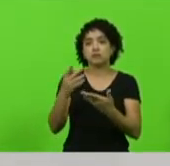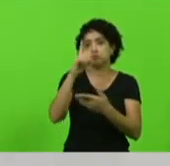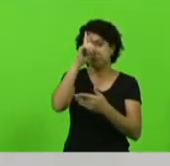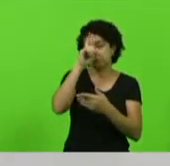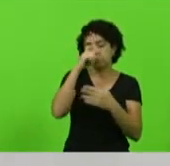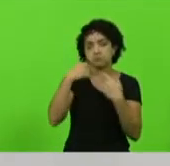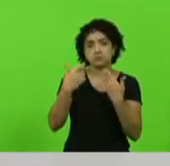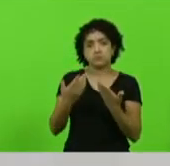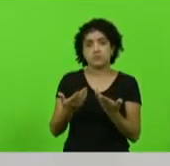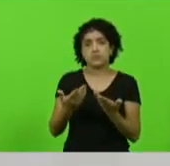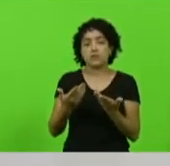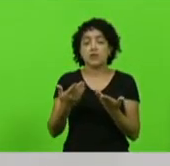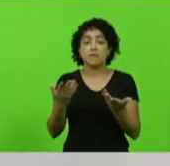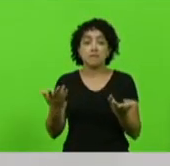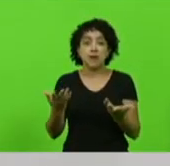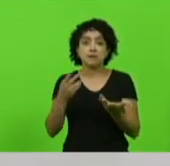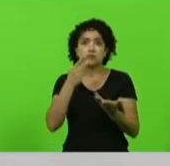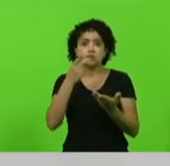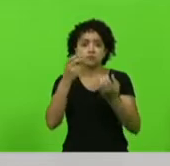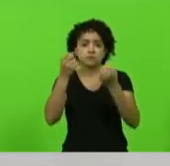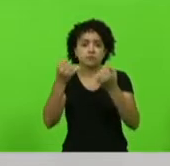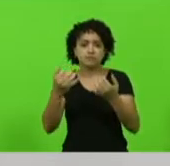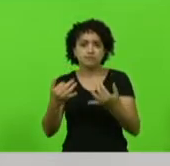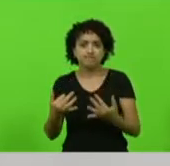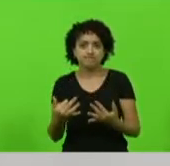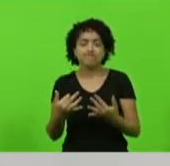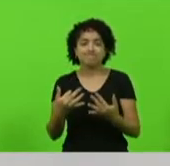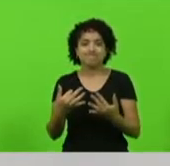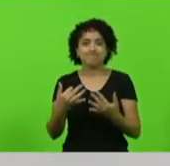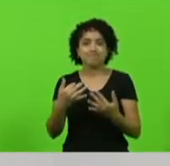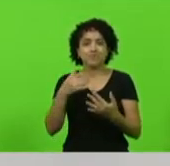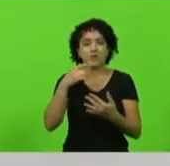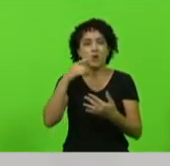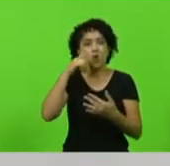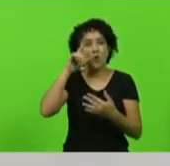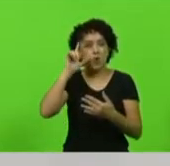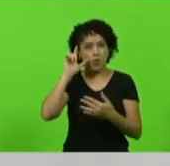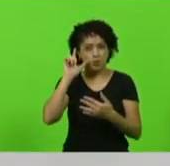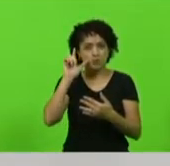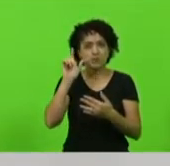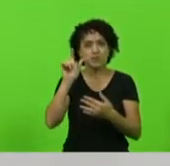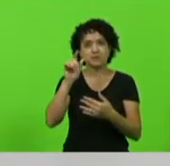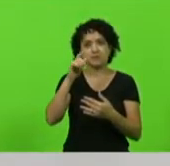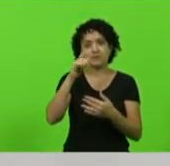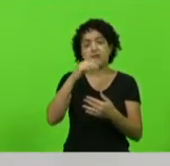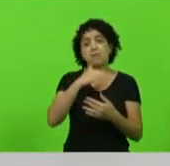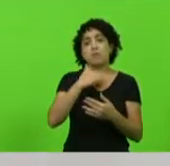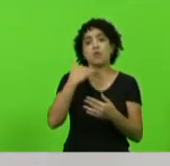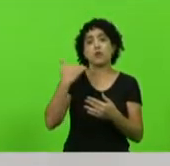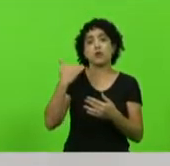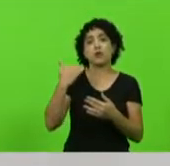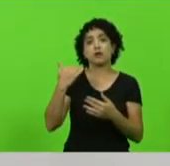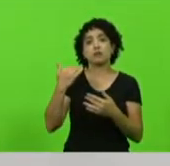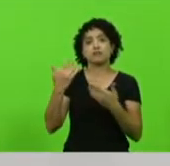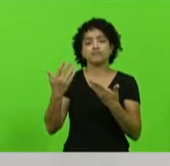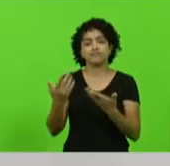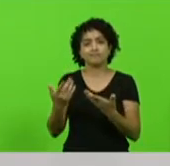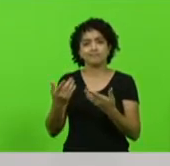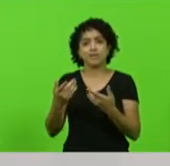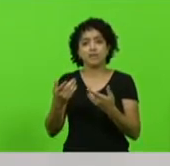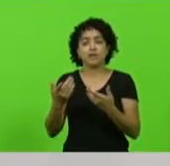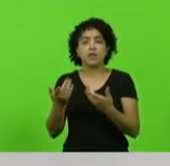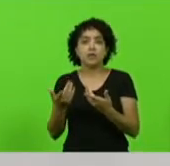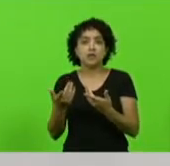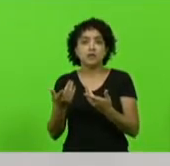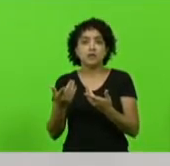estou falando isso porque eu soube do falecimento ontem de um ícone da medicina